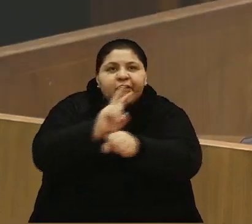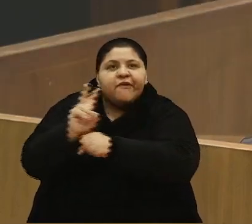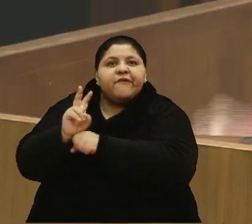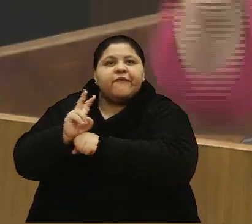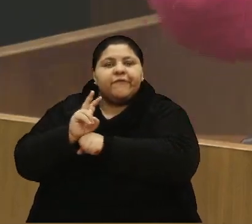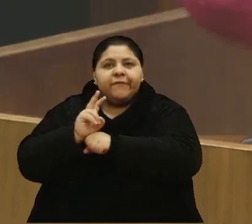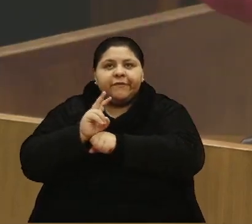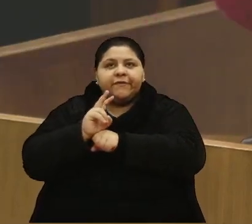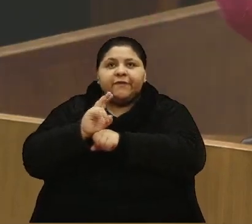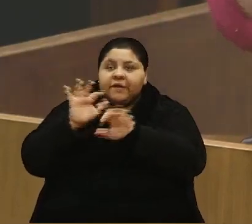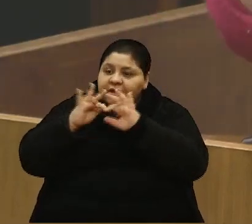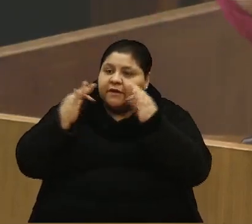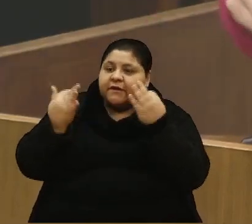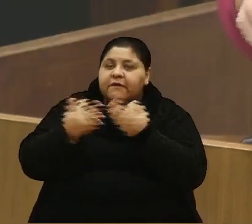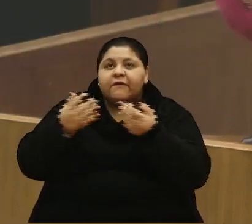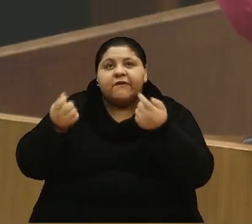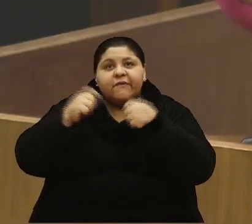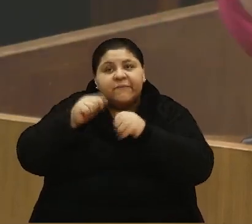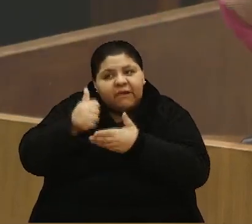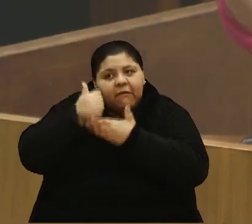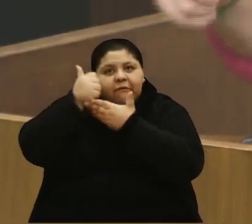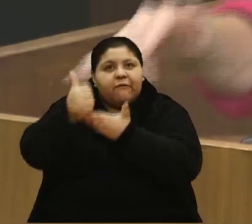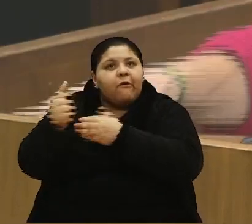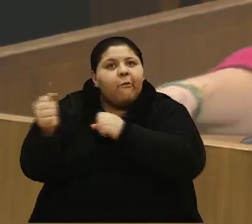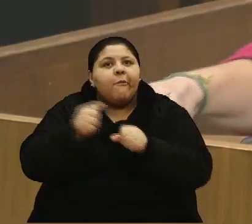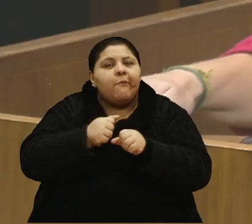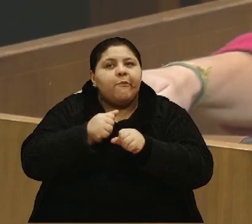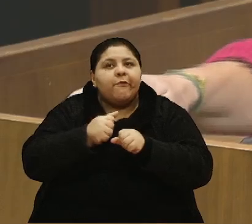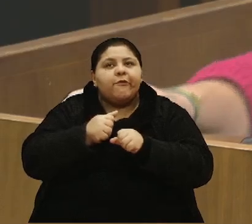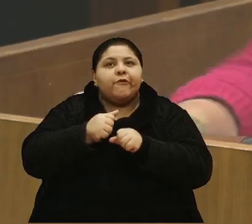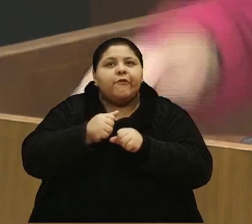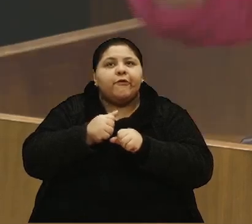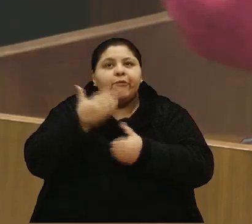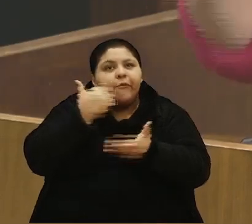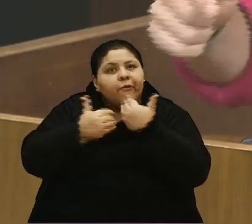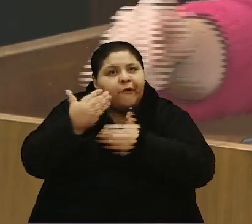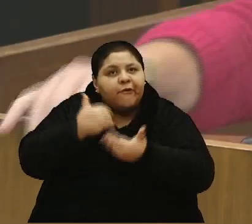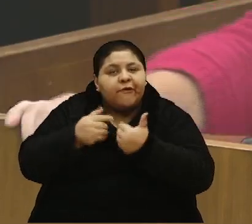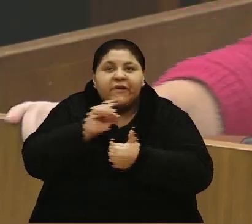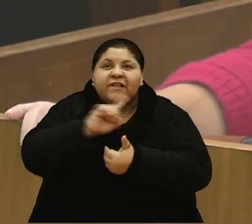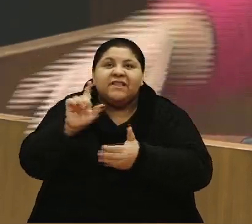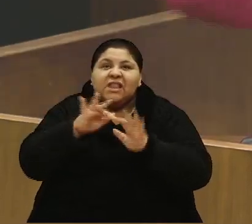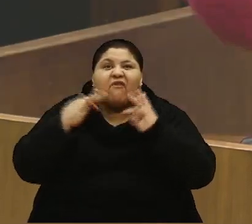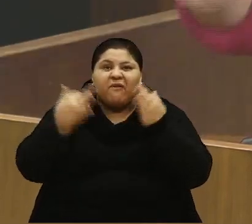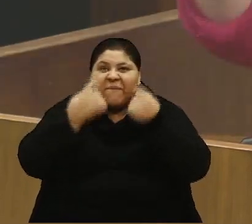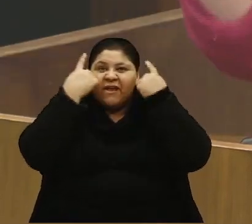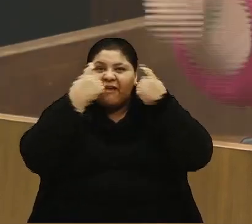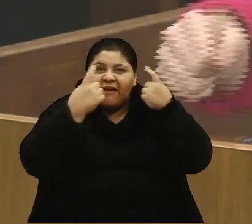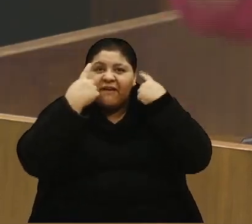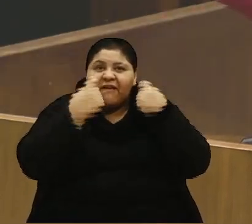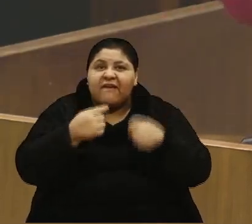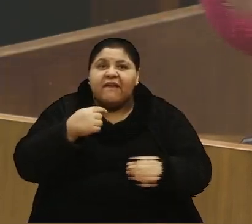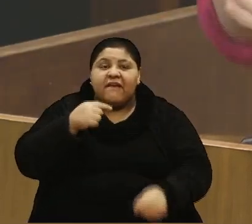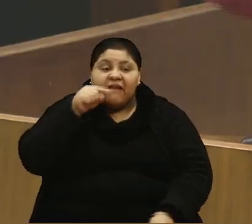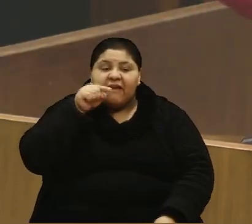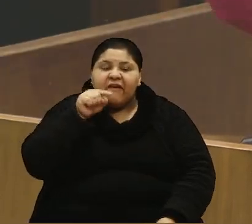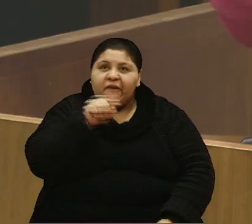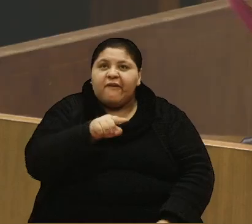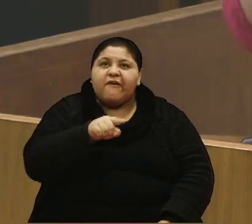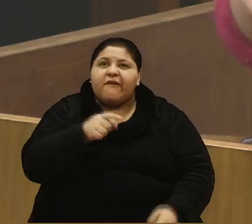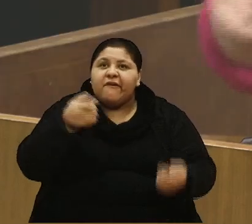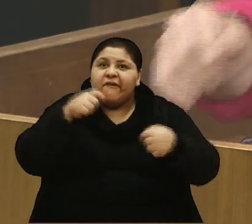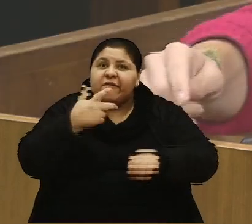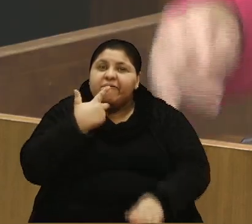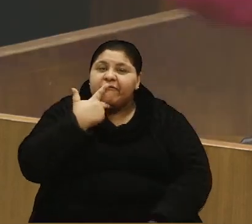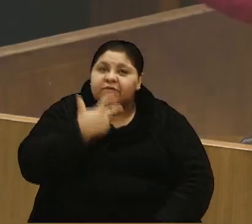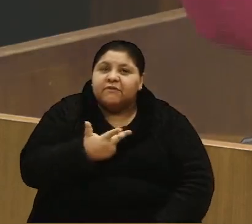cuida. E a família que precisa de suporte para poder suprir as suas necessidades. Não a família que violenta. Essa família nós precisamos